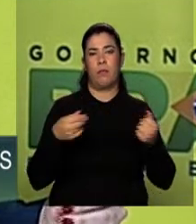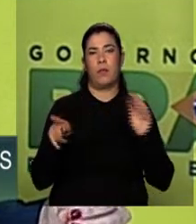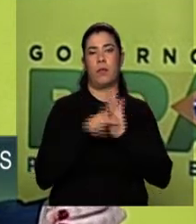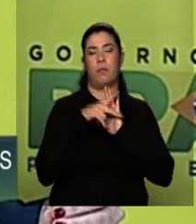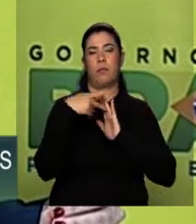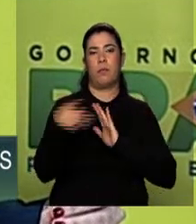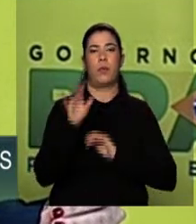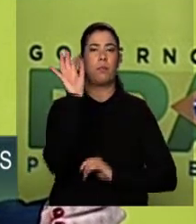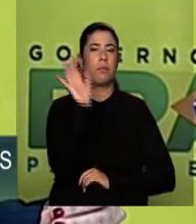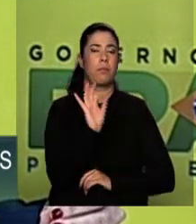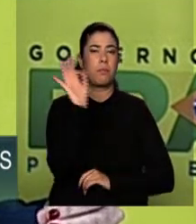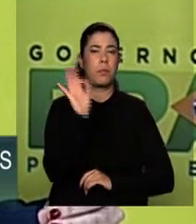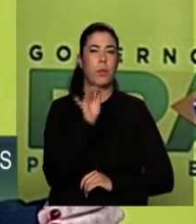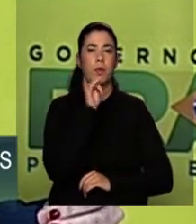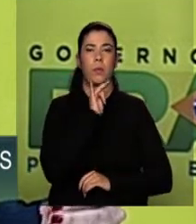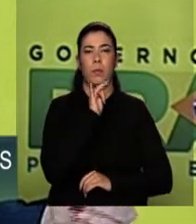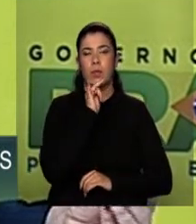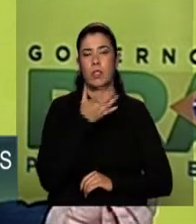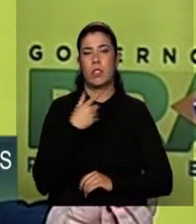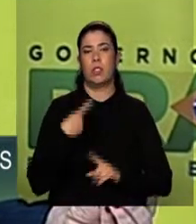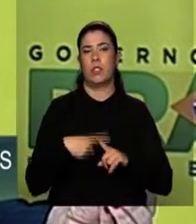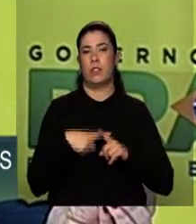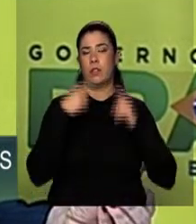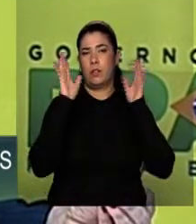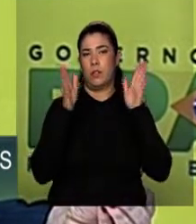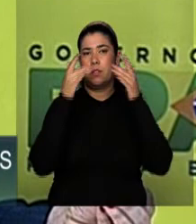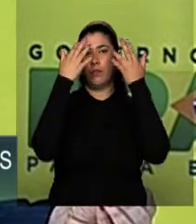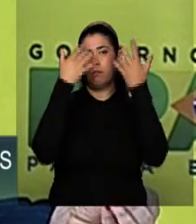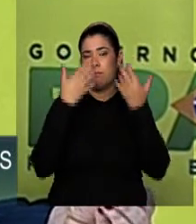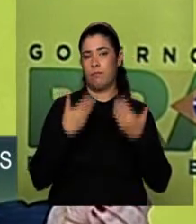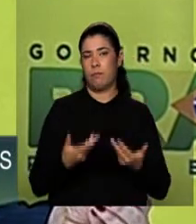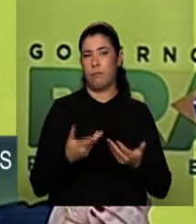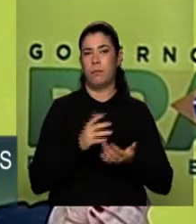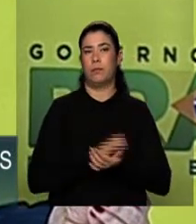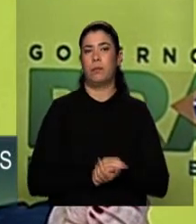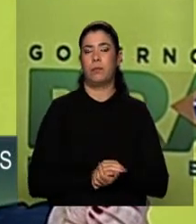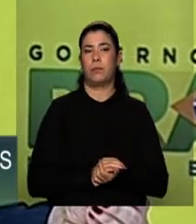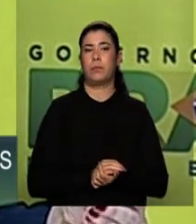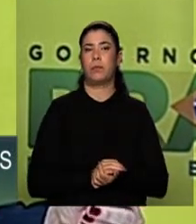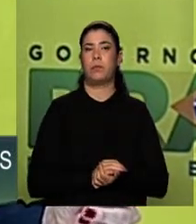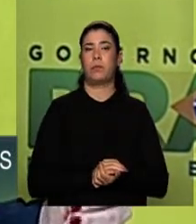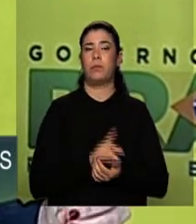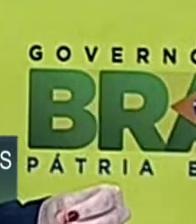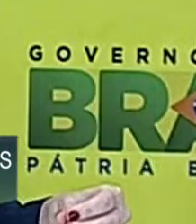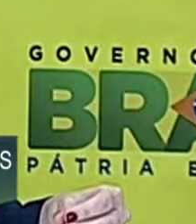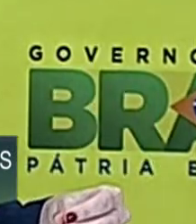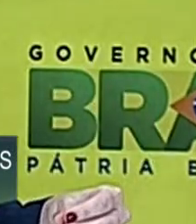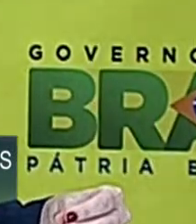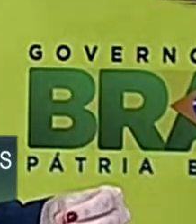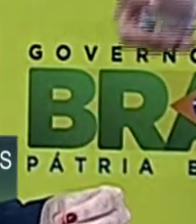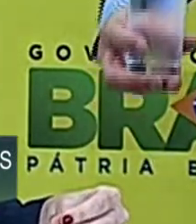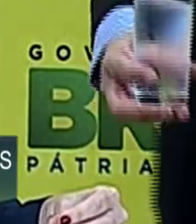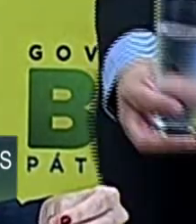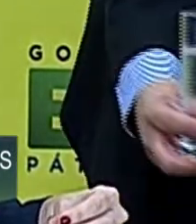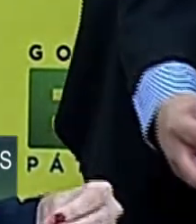de proporcionalidade, porque, como também a gente ouviu aqui, essas vagas